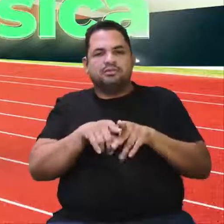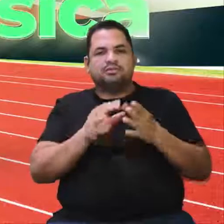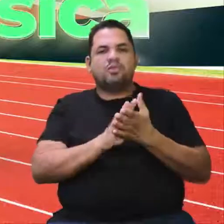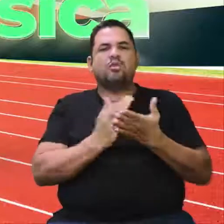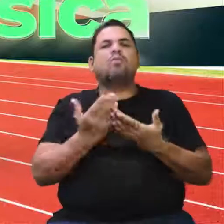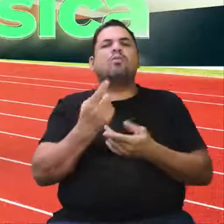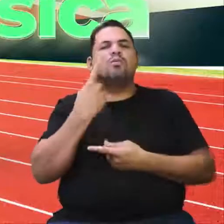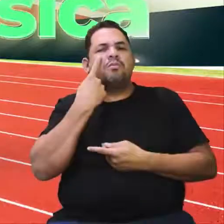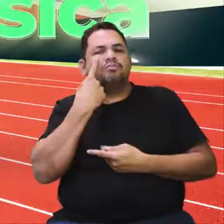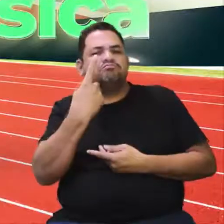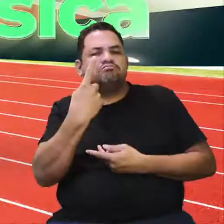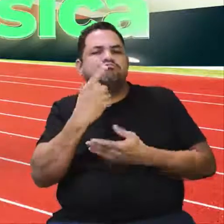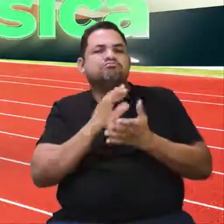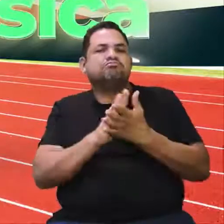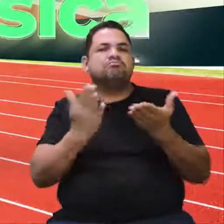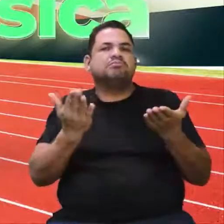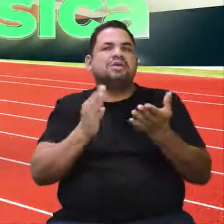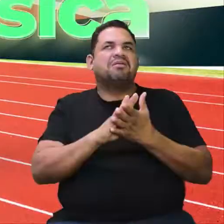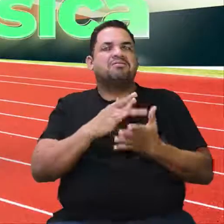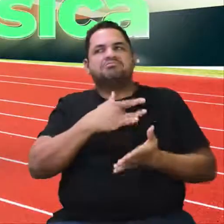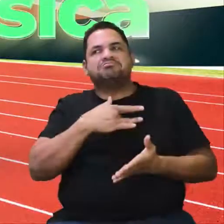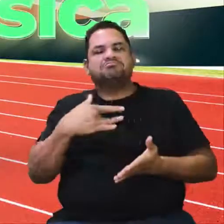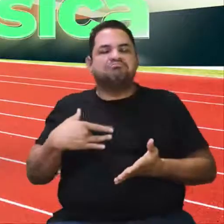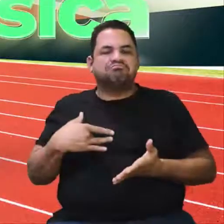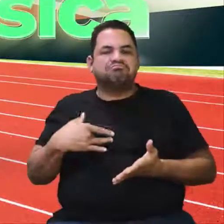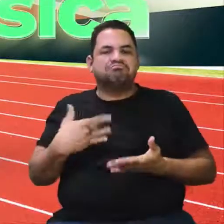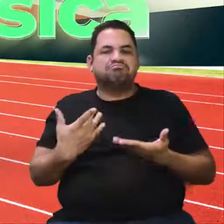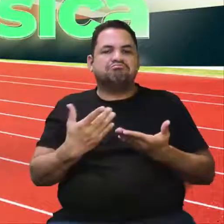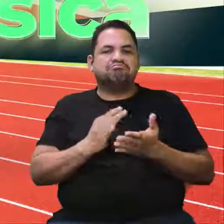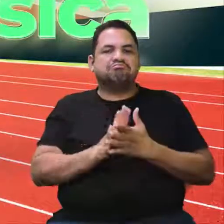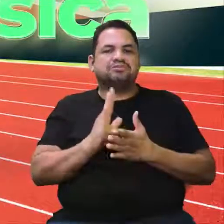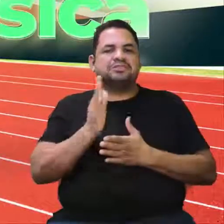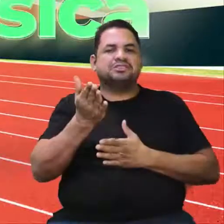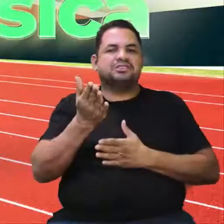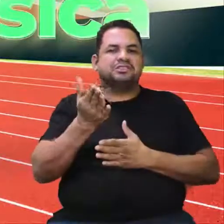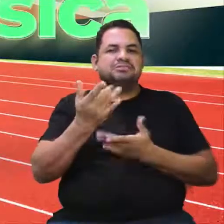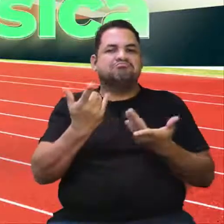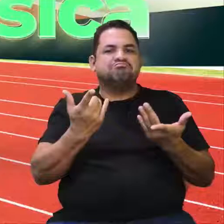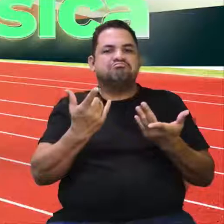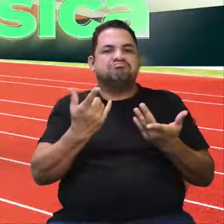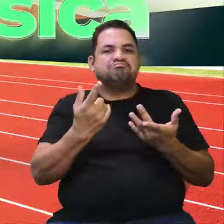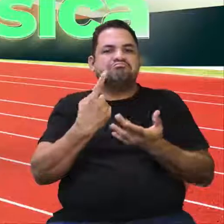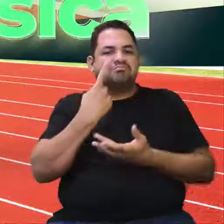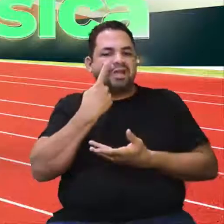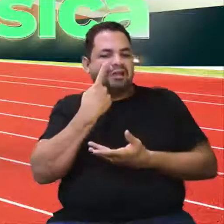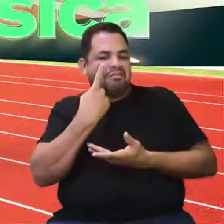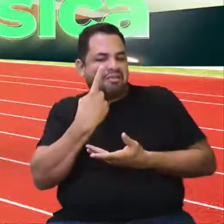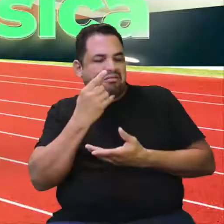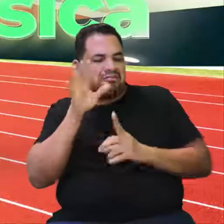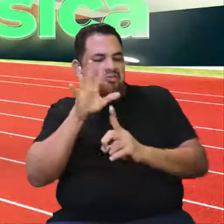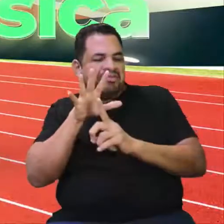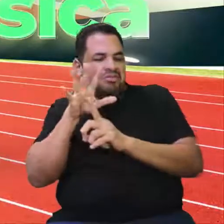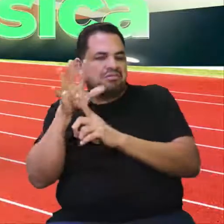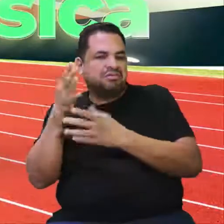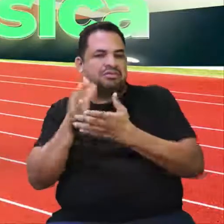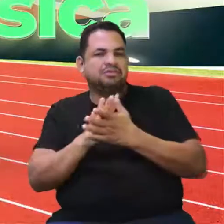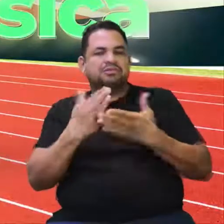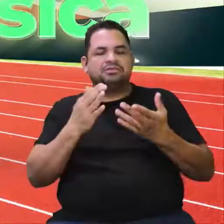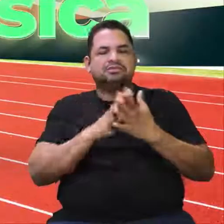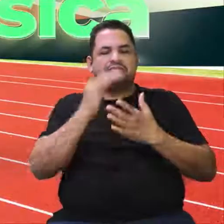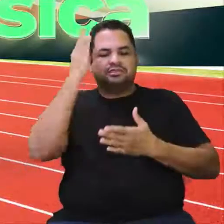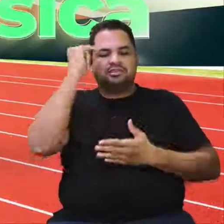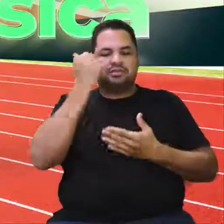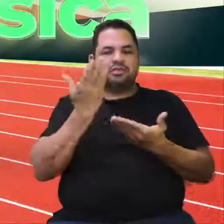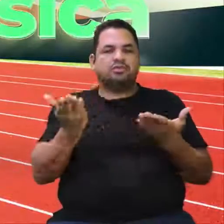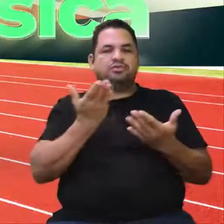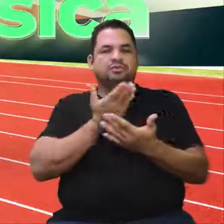gente observa? Será que observa de forma saudável? Ou será que já é uma forma ali que vem influenciada, né? A gente vai descobrir isso